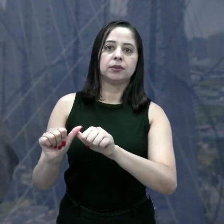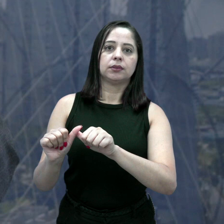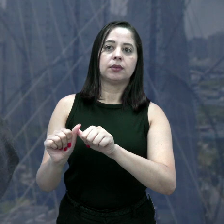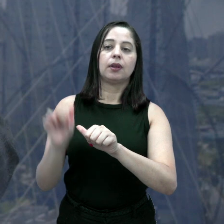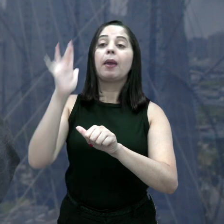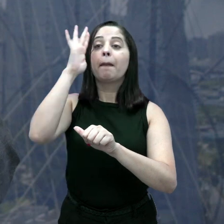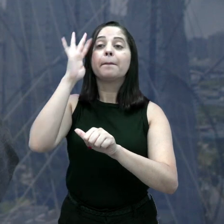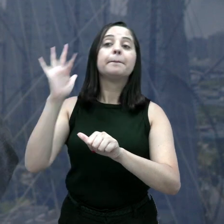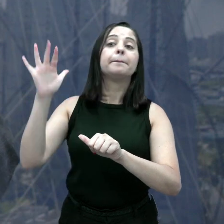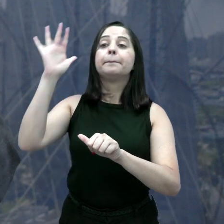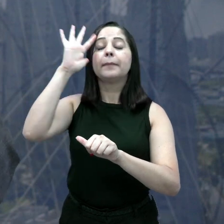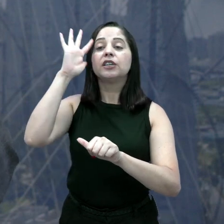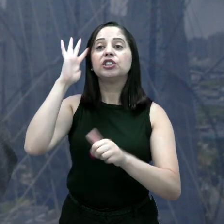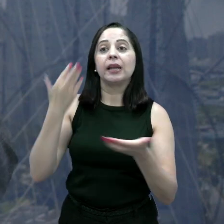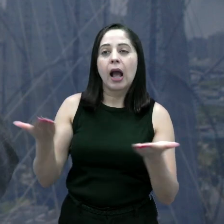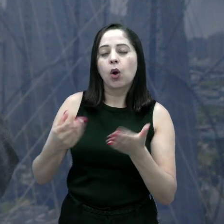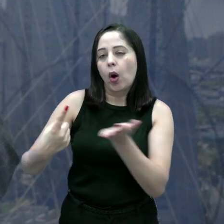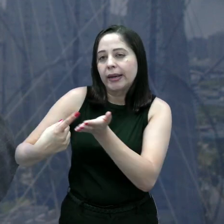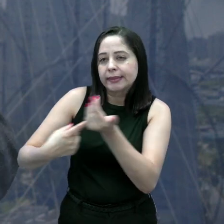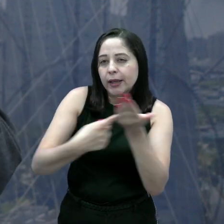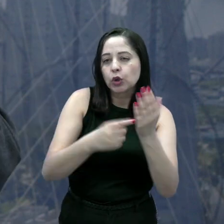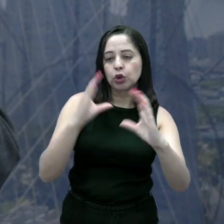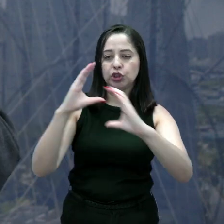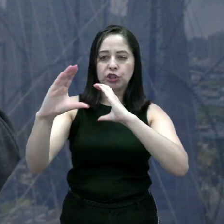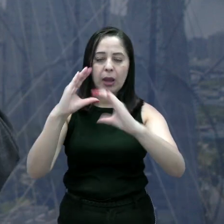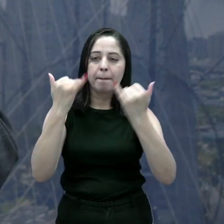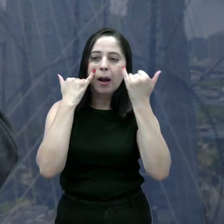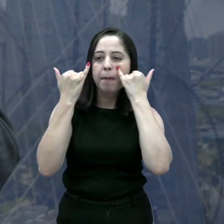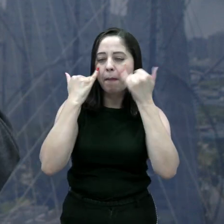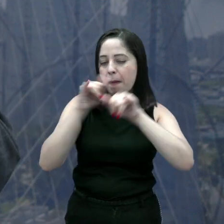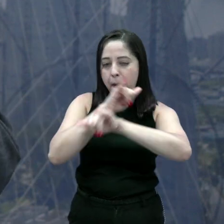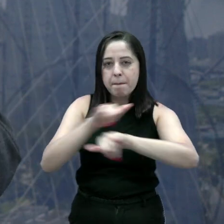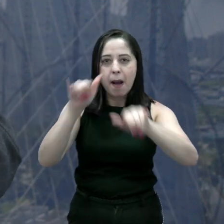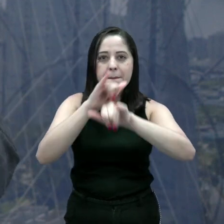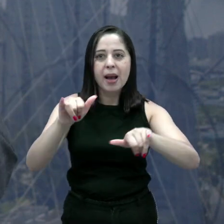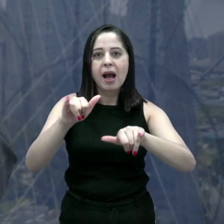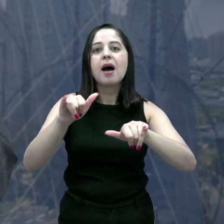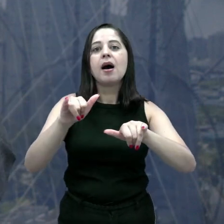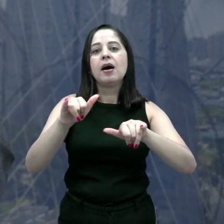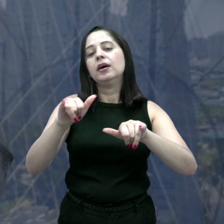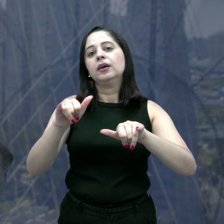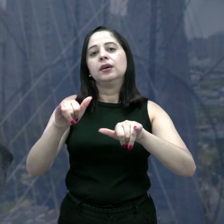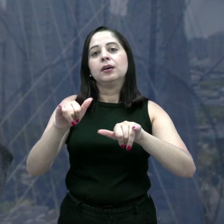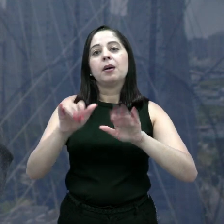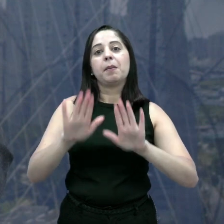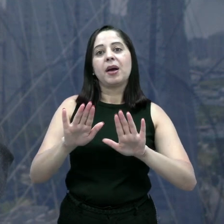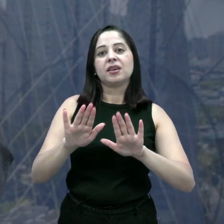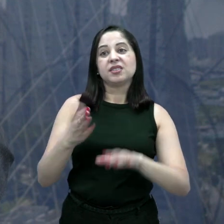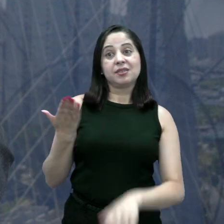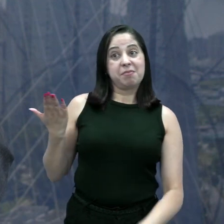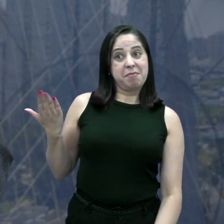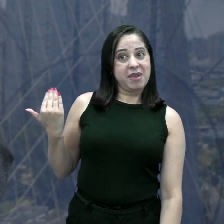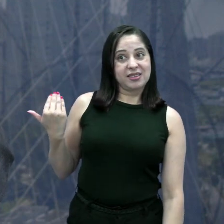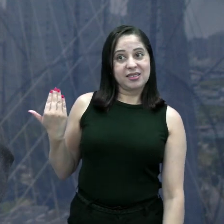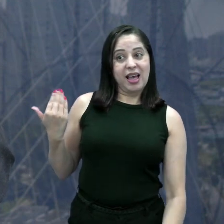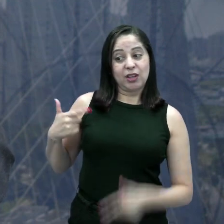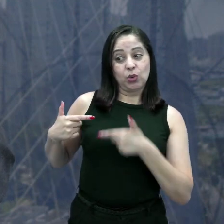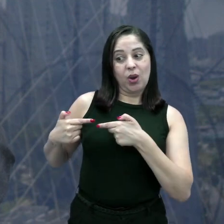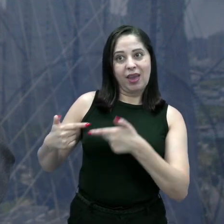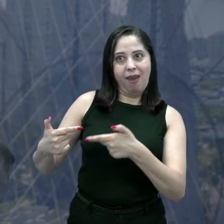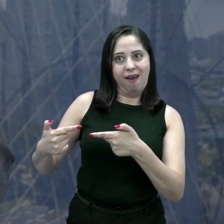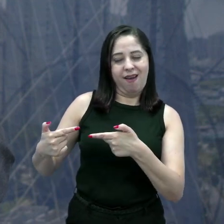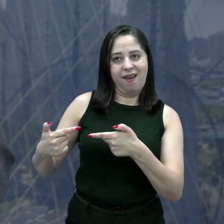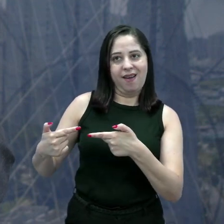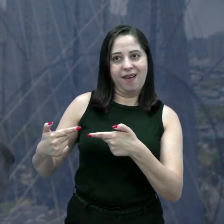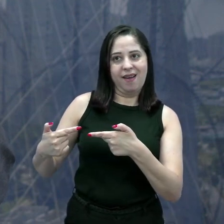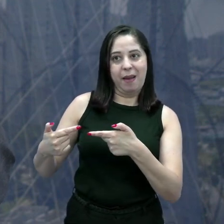com tecnologia, comunicação, informação, jornalista, liberdade de imprensa. Mas você imagina isso no pós-guerra, como que era, né, pedir